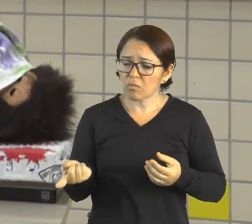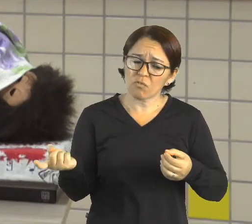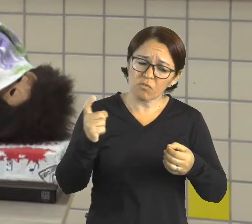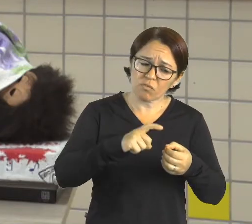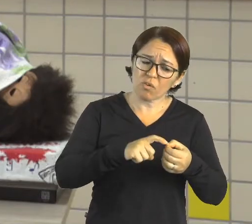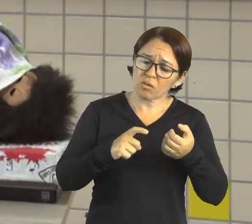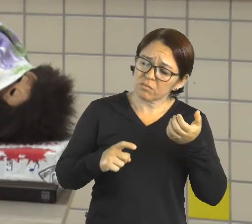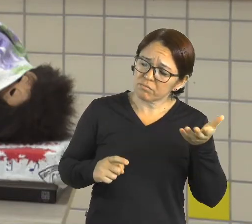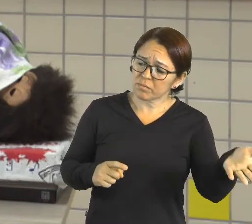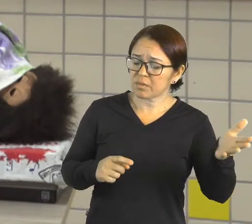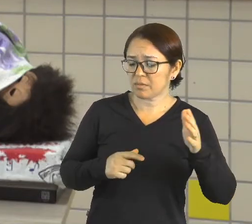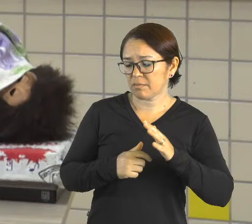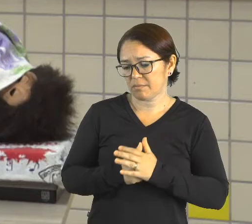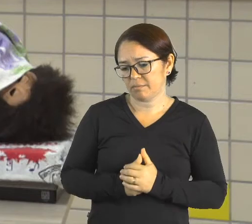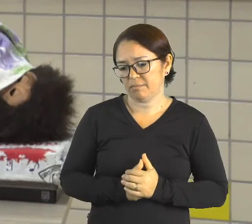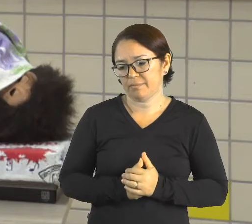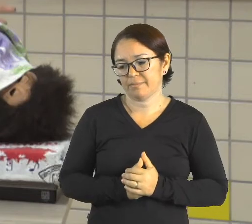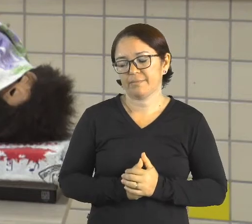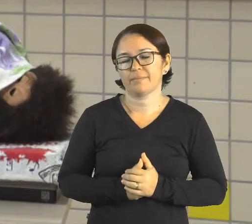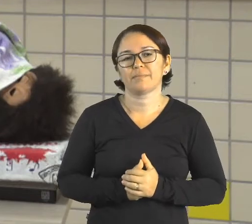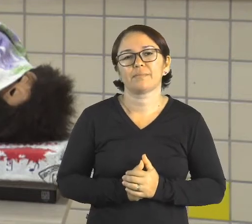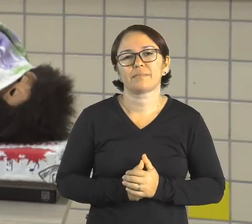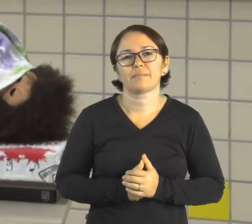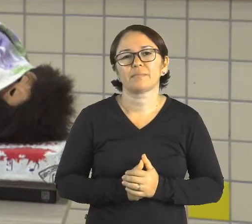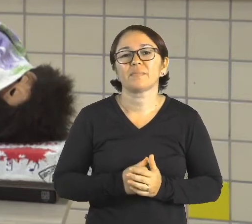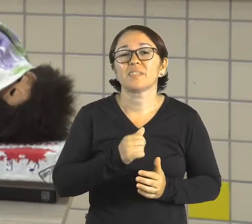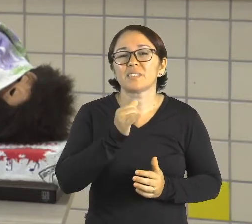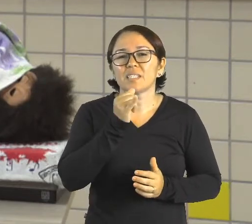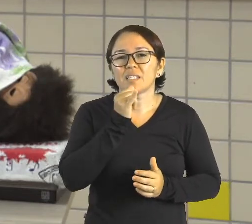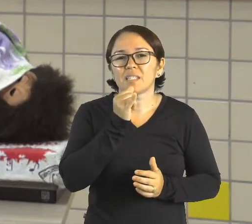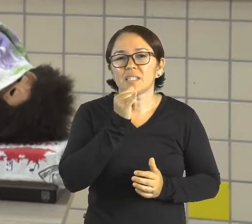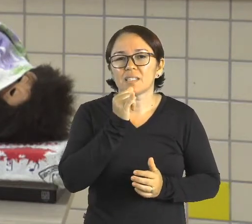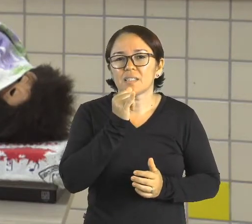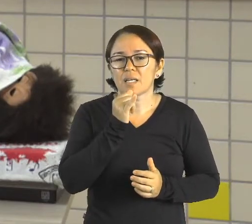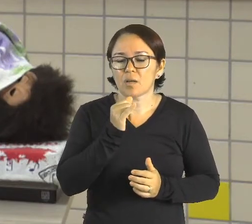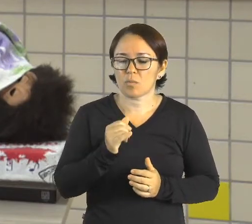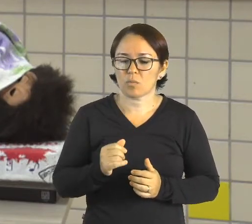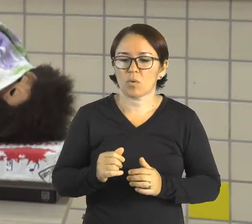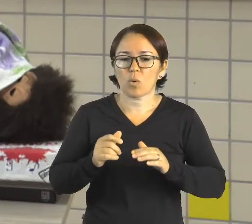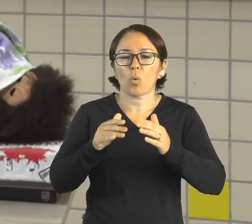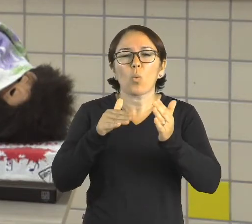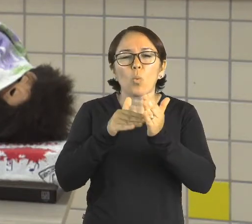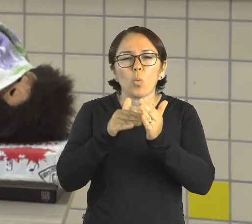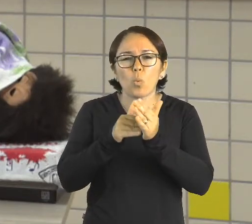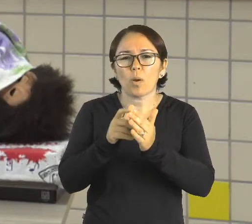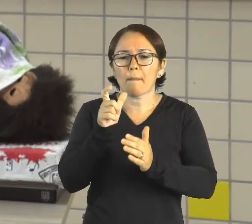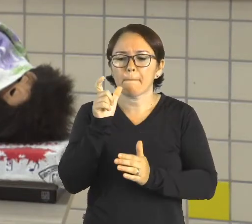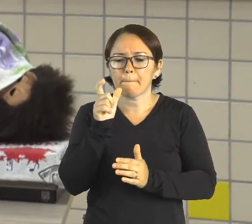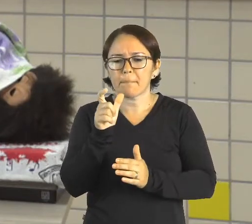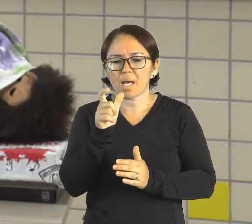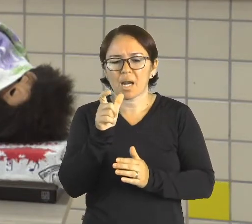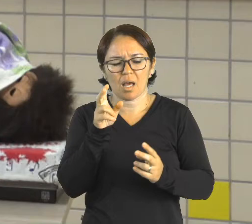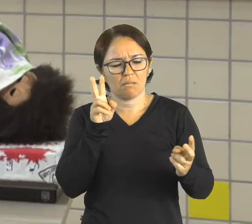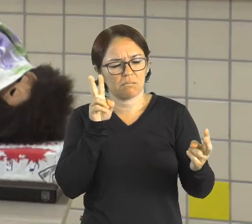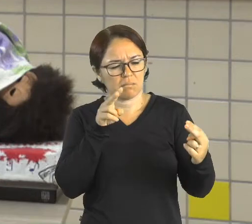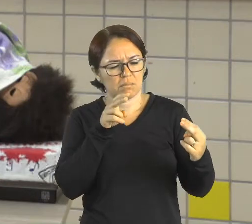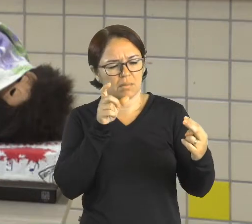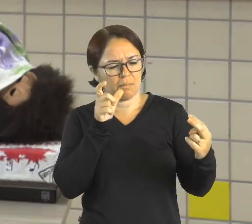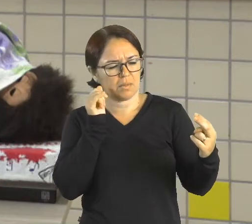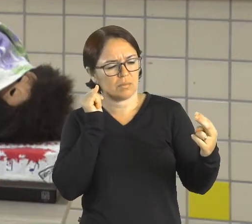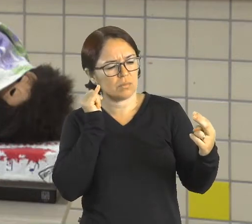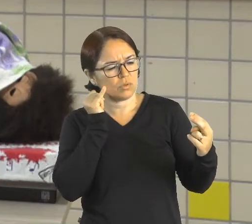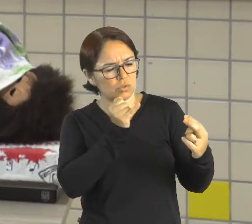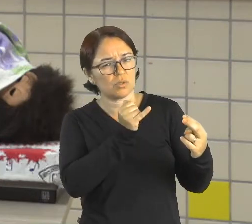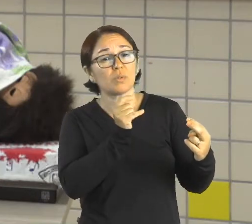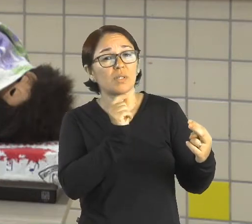lá. E a palavra que o pai fecha a história. É impressionante, né? Ele olha para o filho e fala, mas papai te